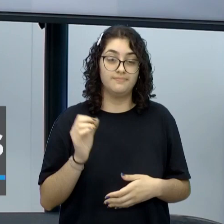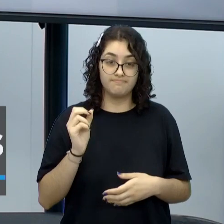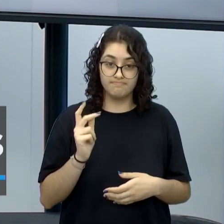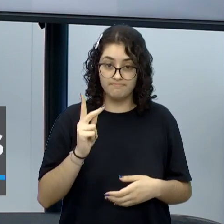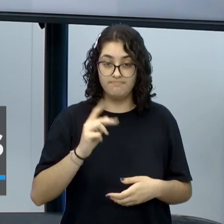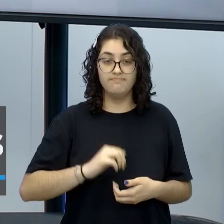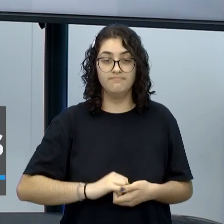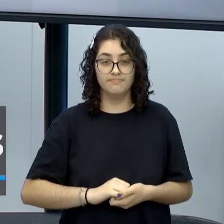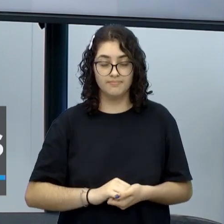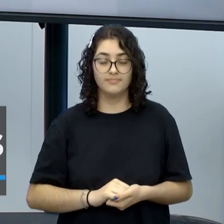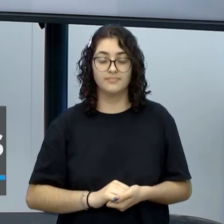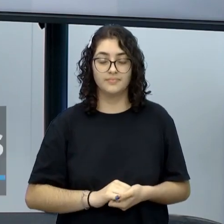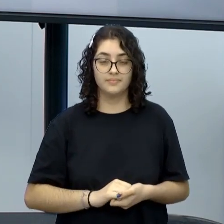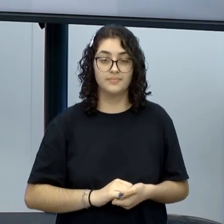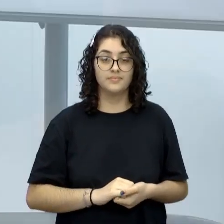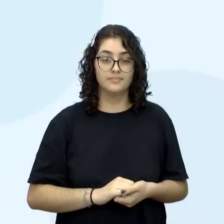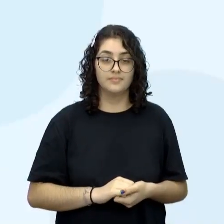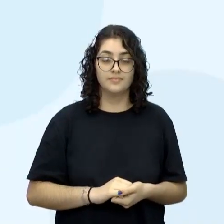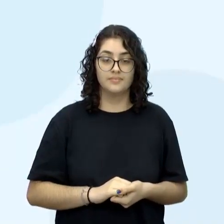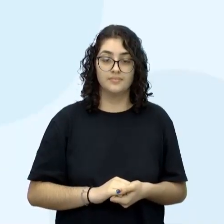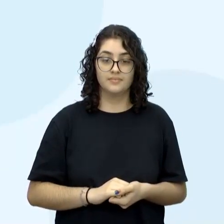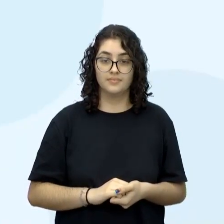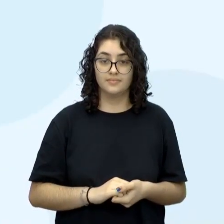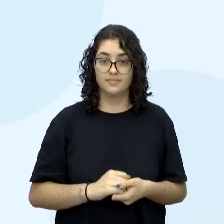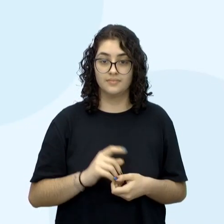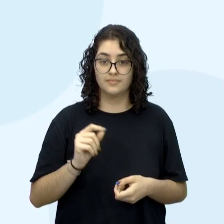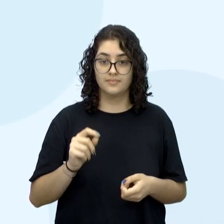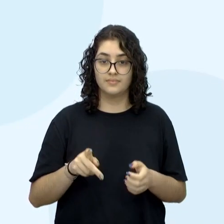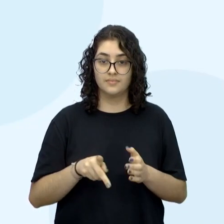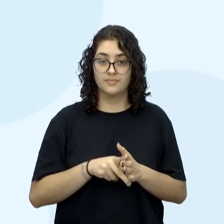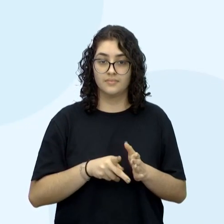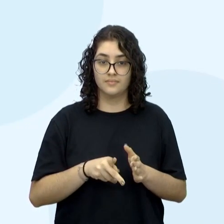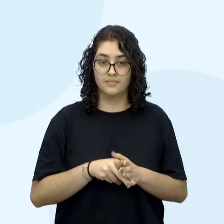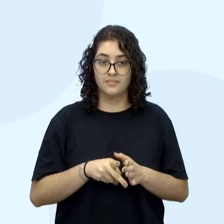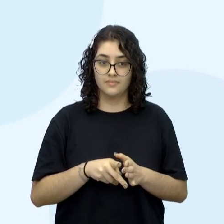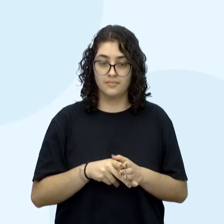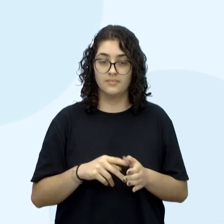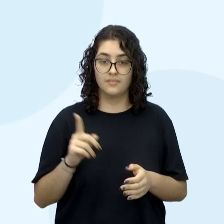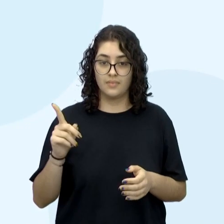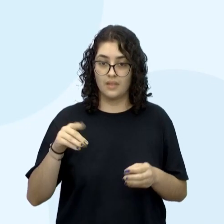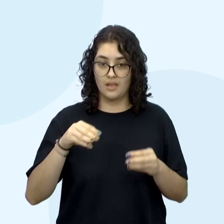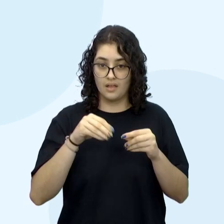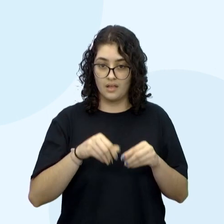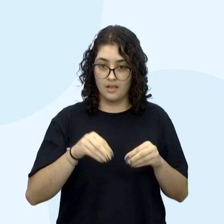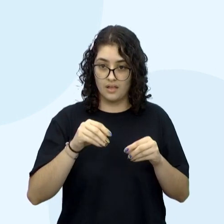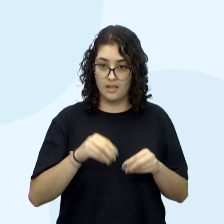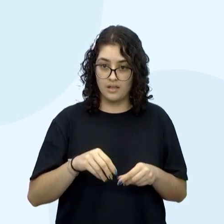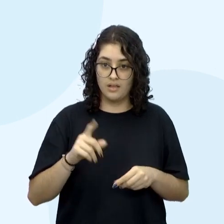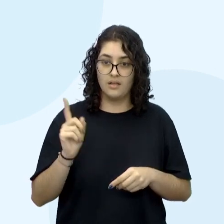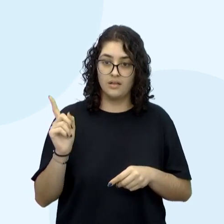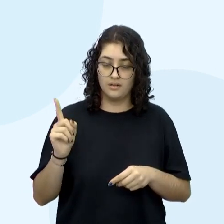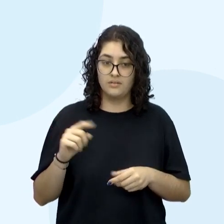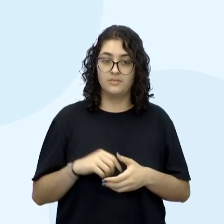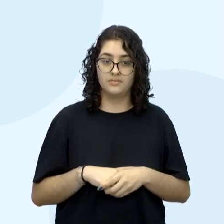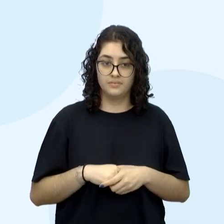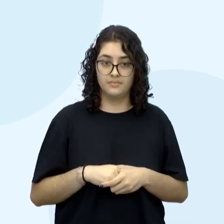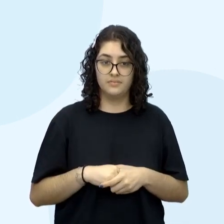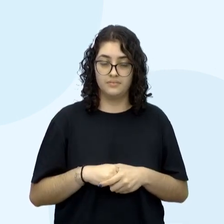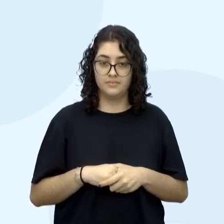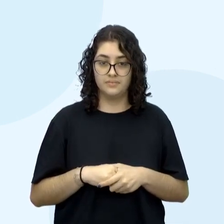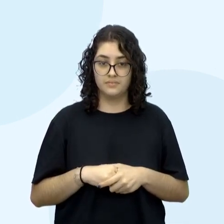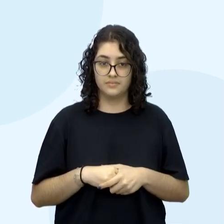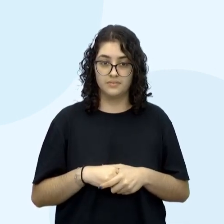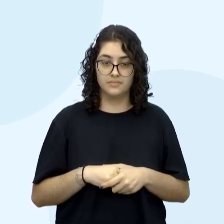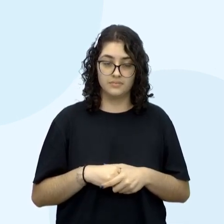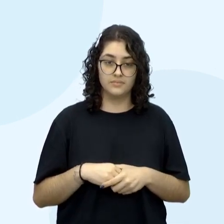outros processos. E aí o trabalho, ele também é reforçado pela presença de areia, né, e de silt aqui em suspensão. Então,